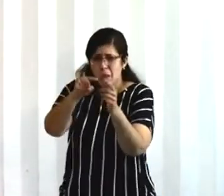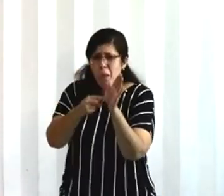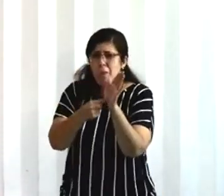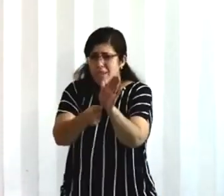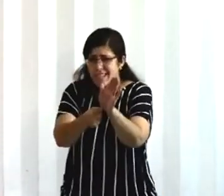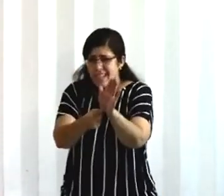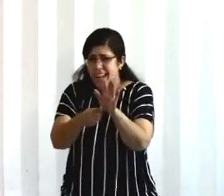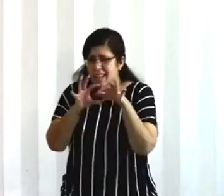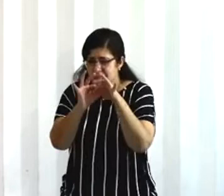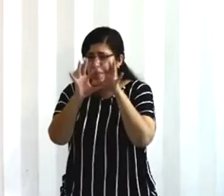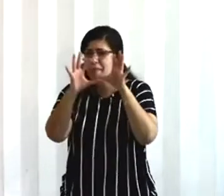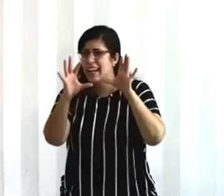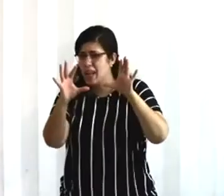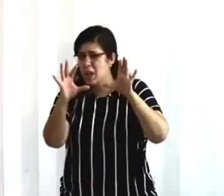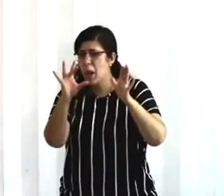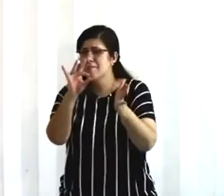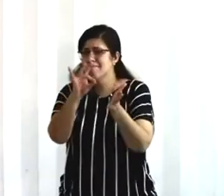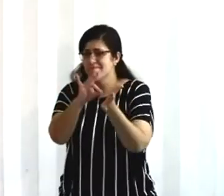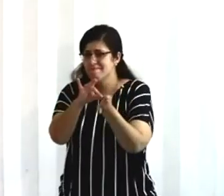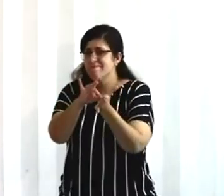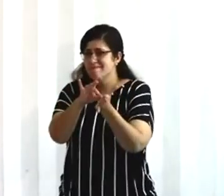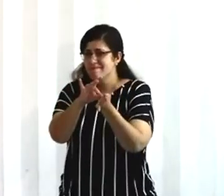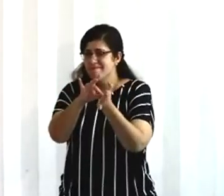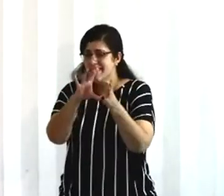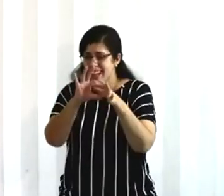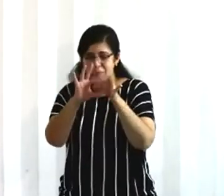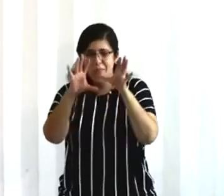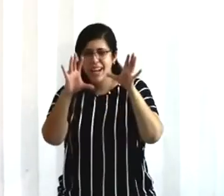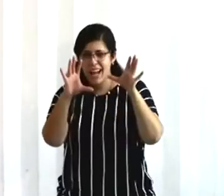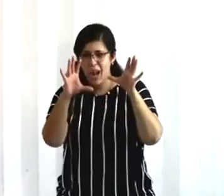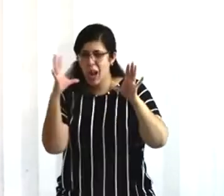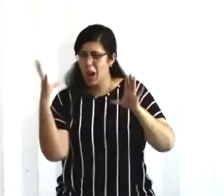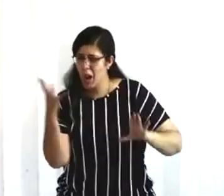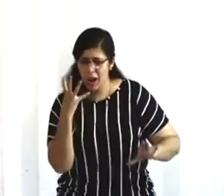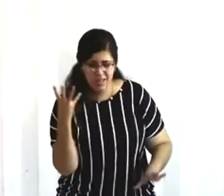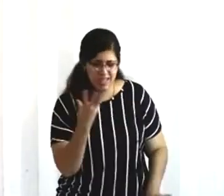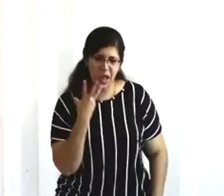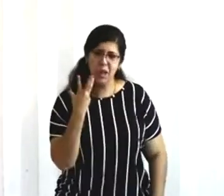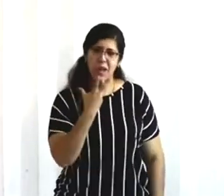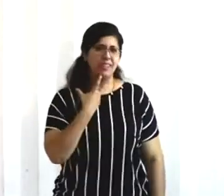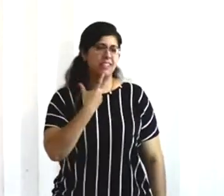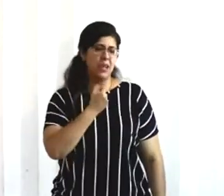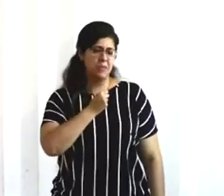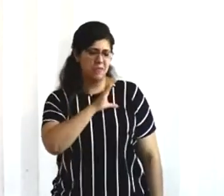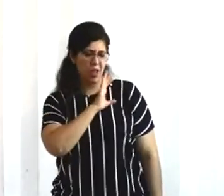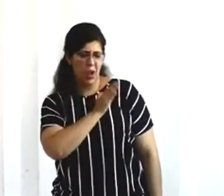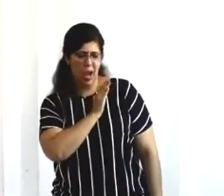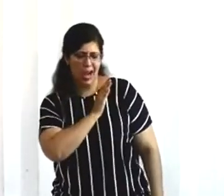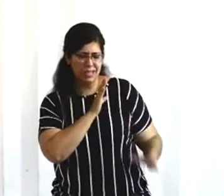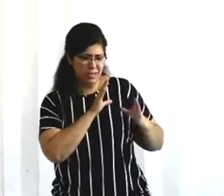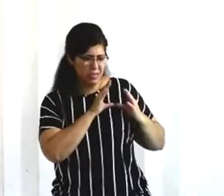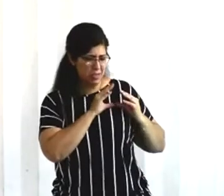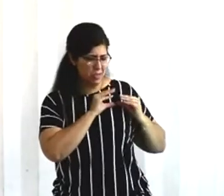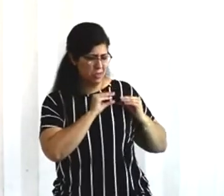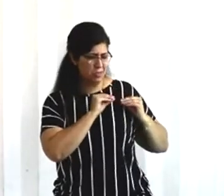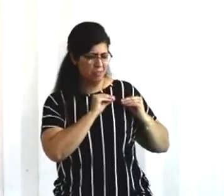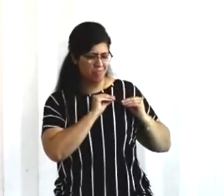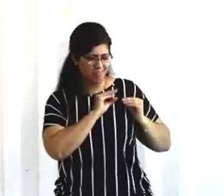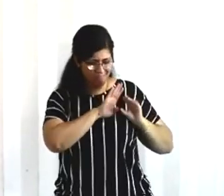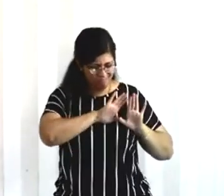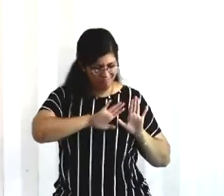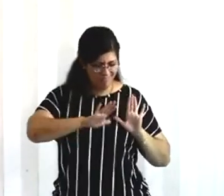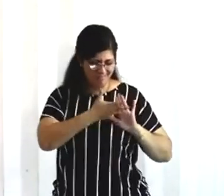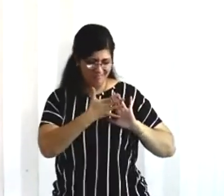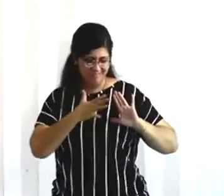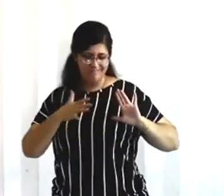eterno, daquele que de fato, de uma vez por todas, livrará o coração das trevas, levando o